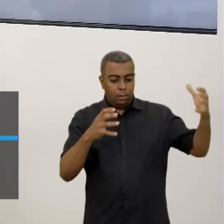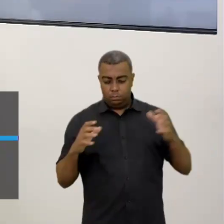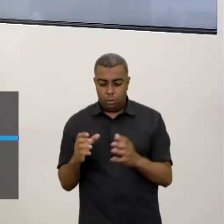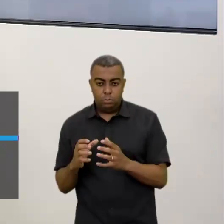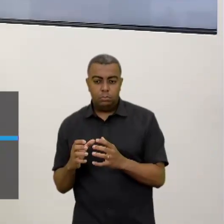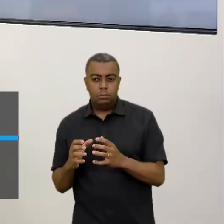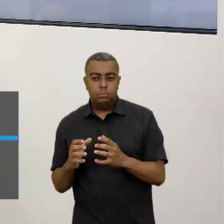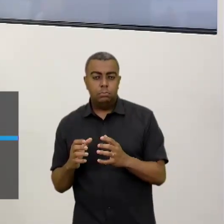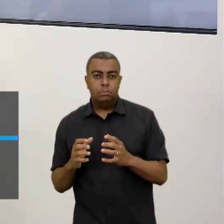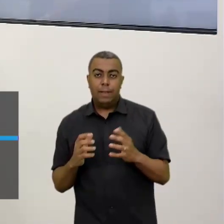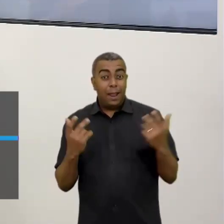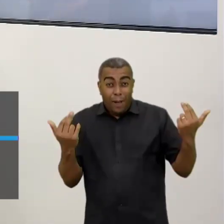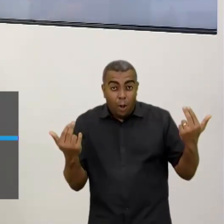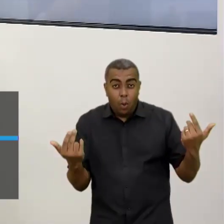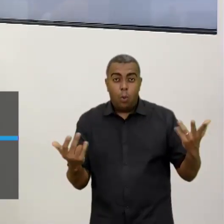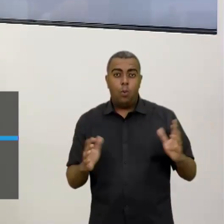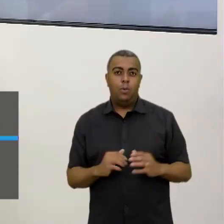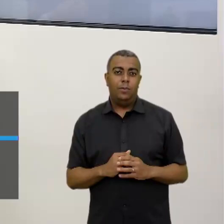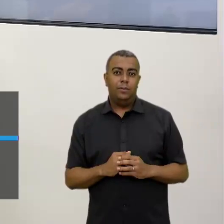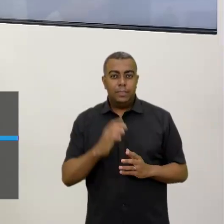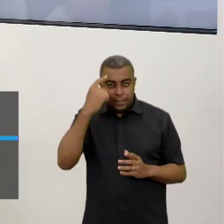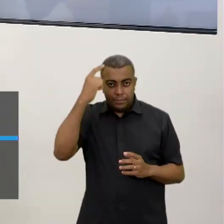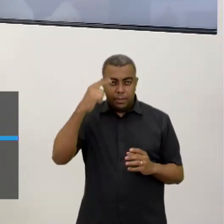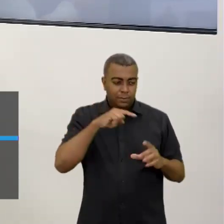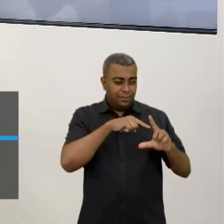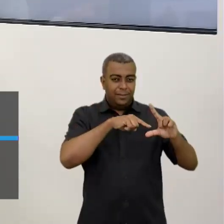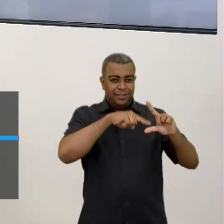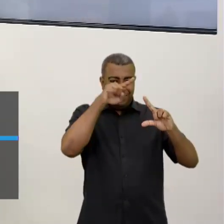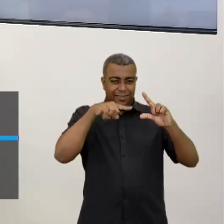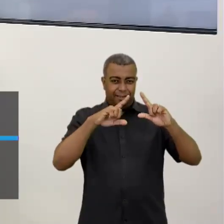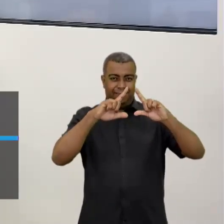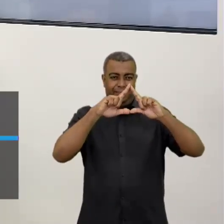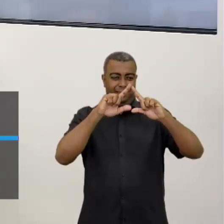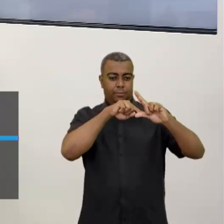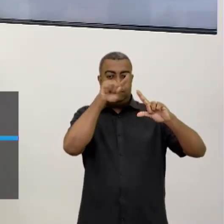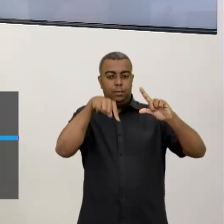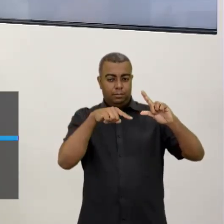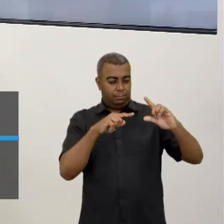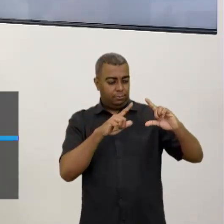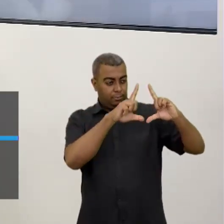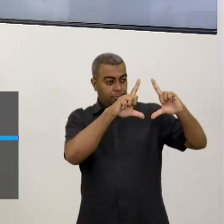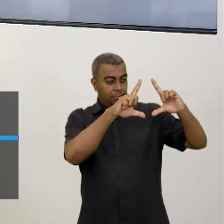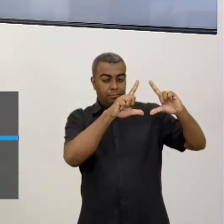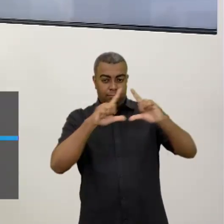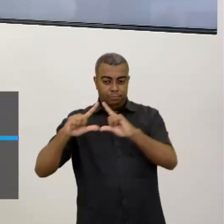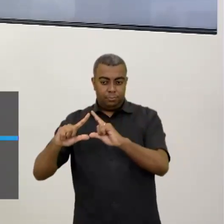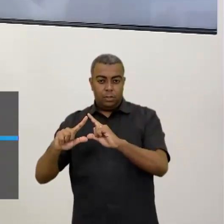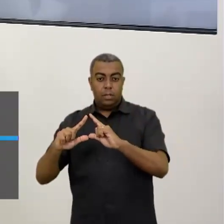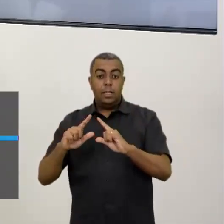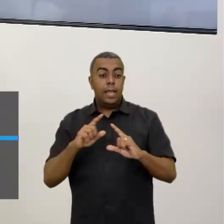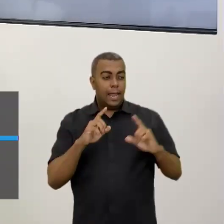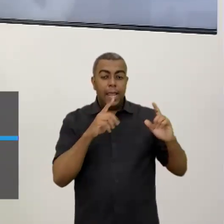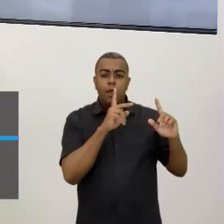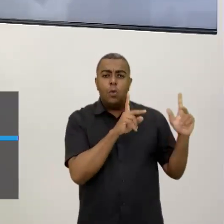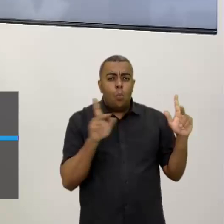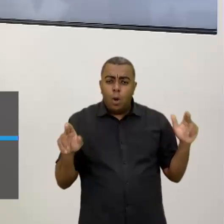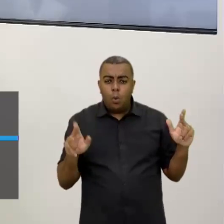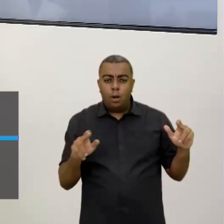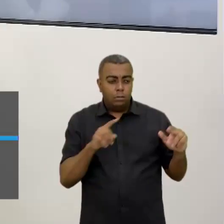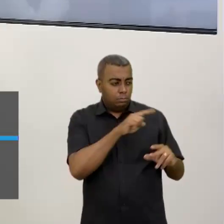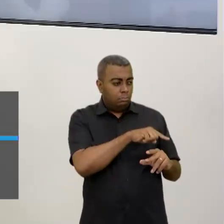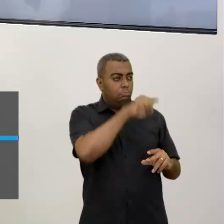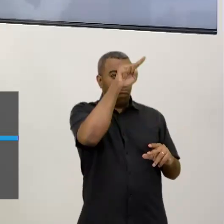falando de segmentos, mas a gente já falou bastante de triângulos. Quando que dois triângulos são semelhantes? Quando eles têm igualzinho, né? O